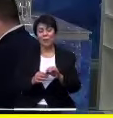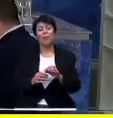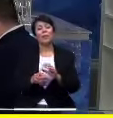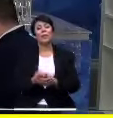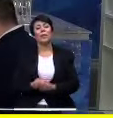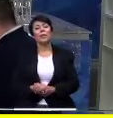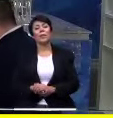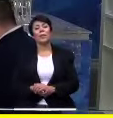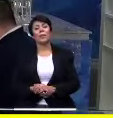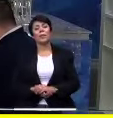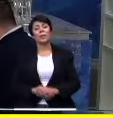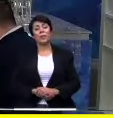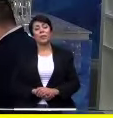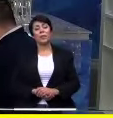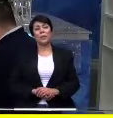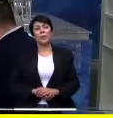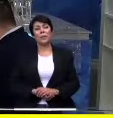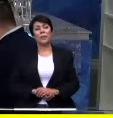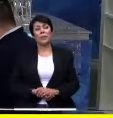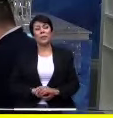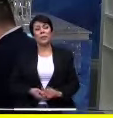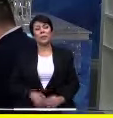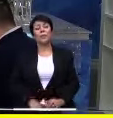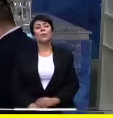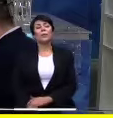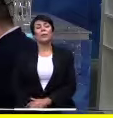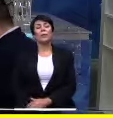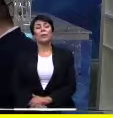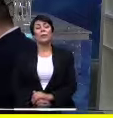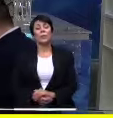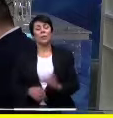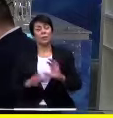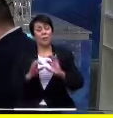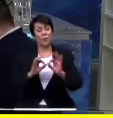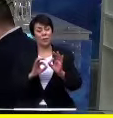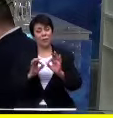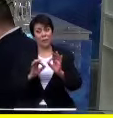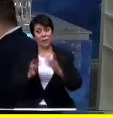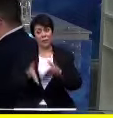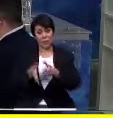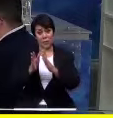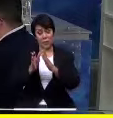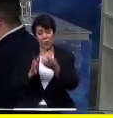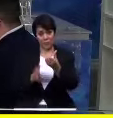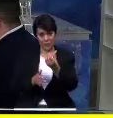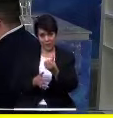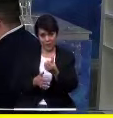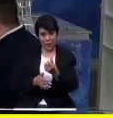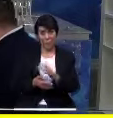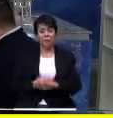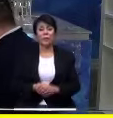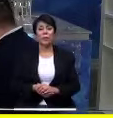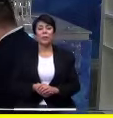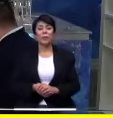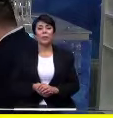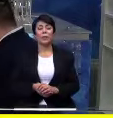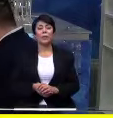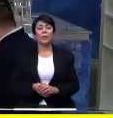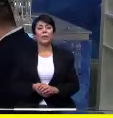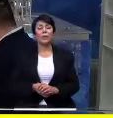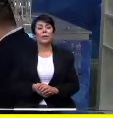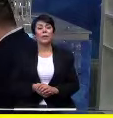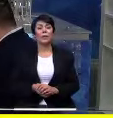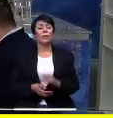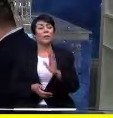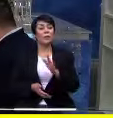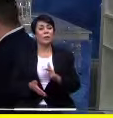dezenas sorteadas na Time Mania e colocando-as no suporte acima do Globo número 6. O mesmo Globo que foi